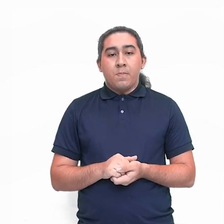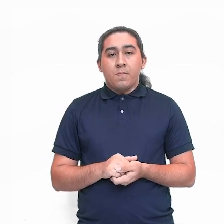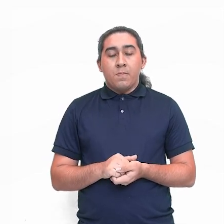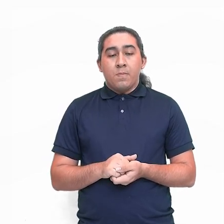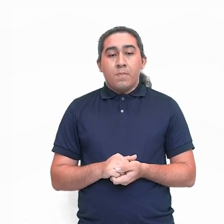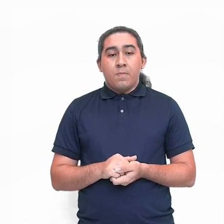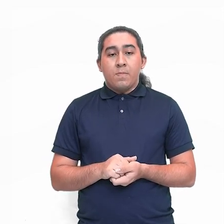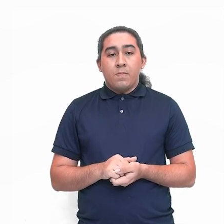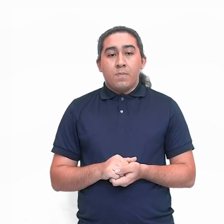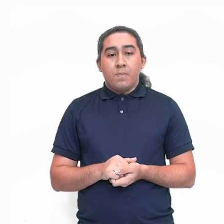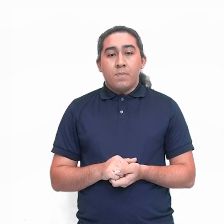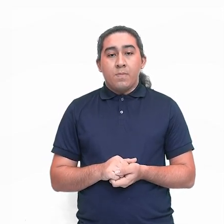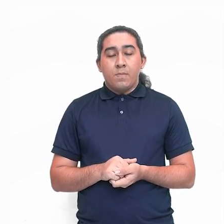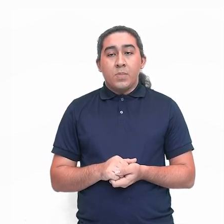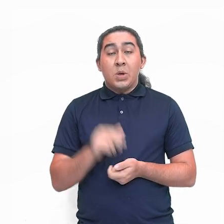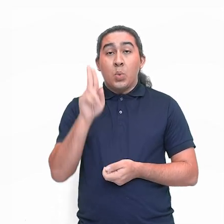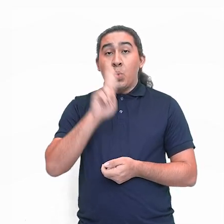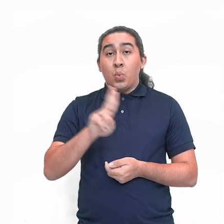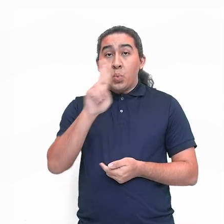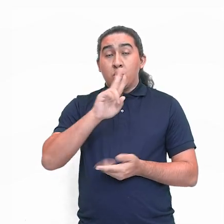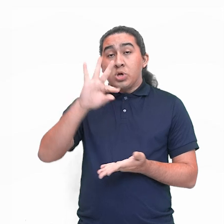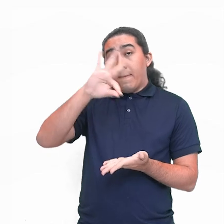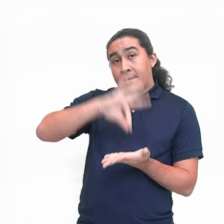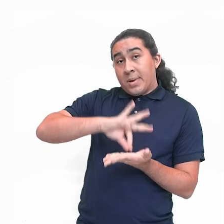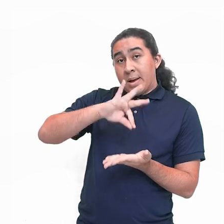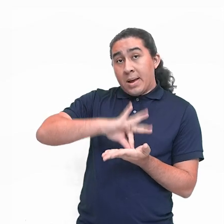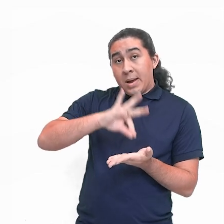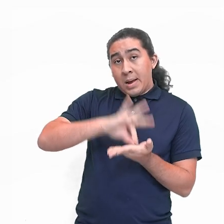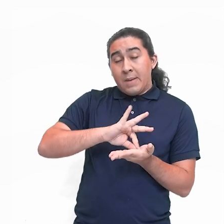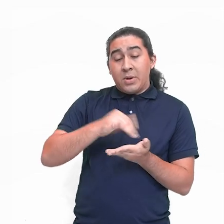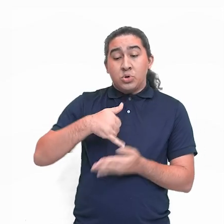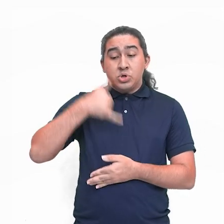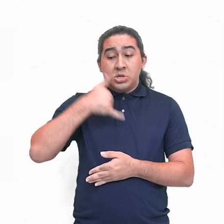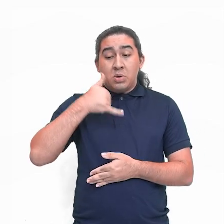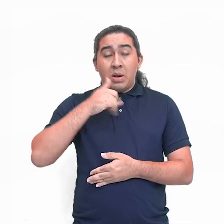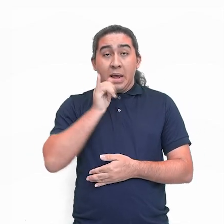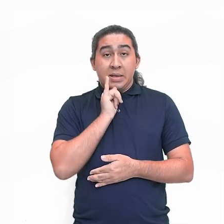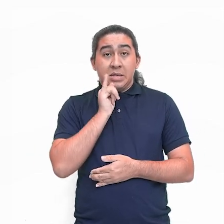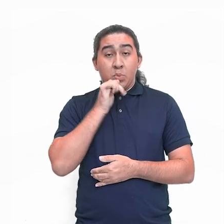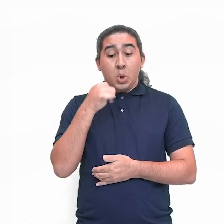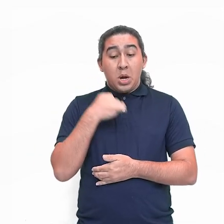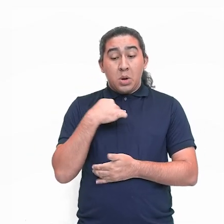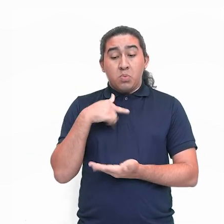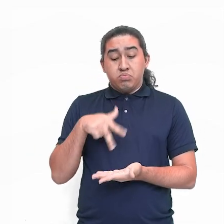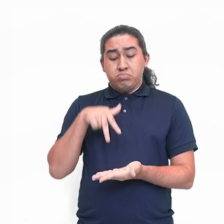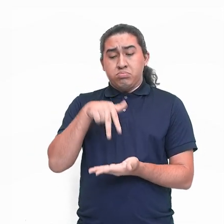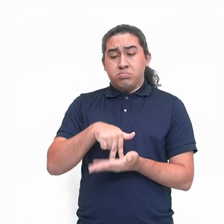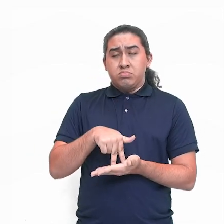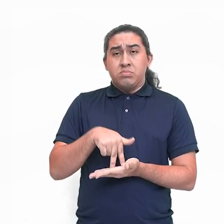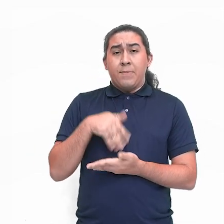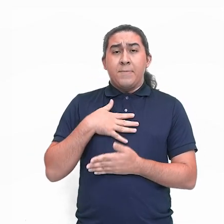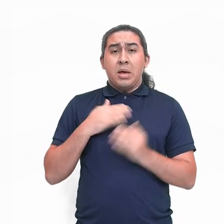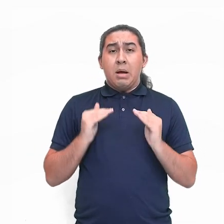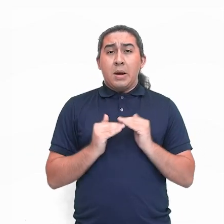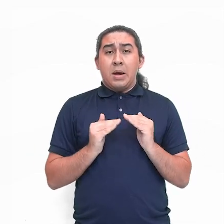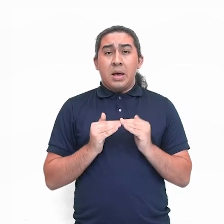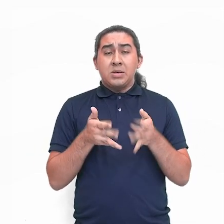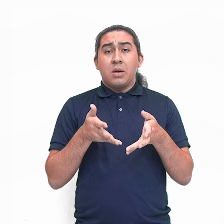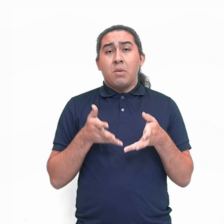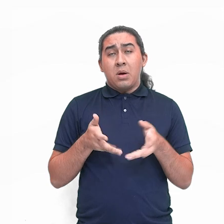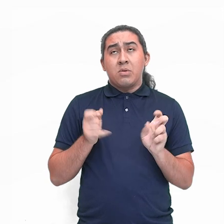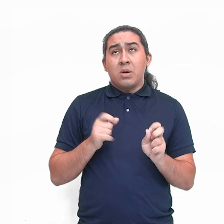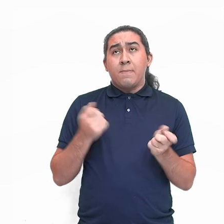o uso de mapas, né, digitais, onde, por exemplo, eu estou aqui na minha casa e